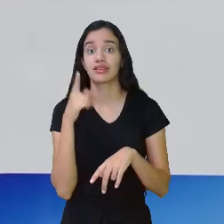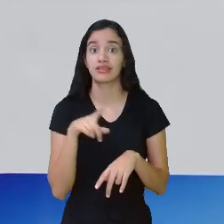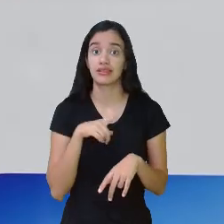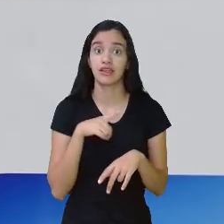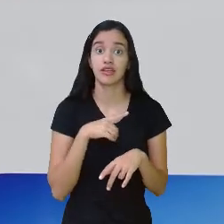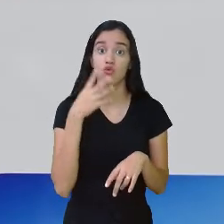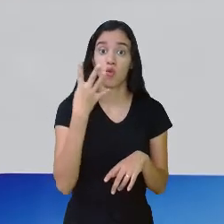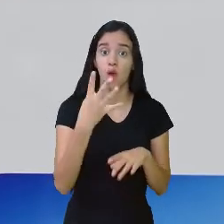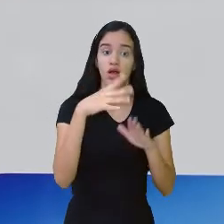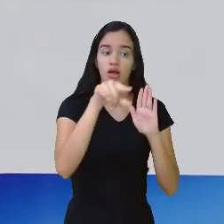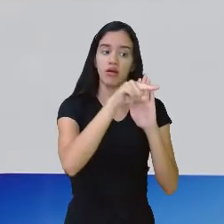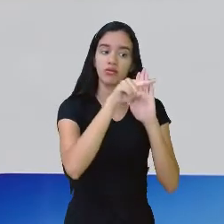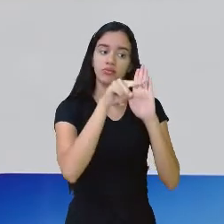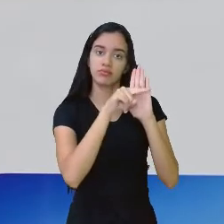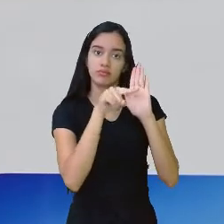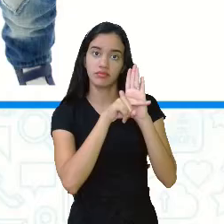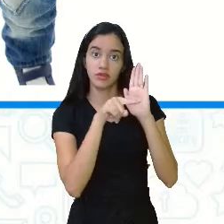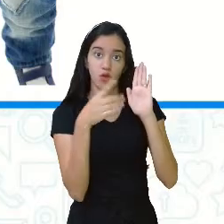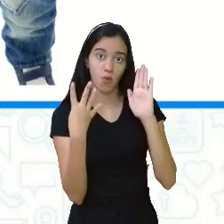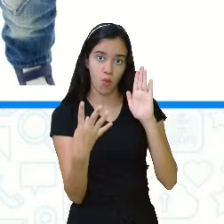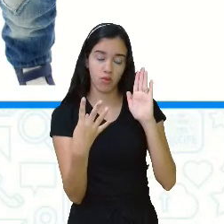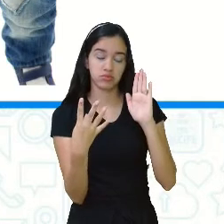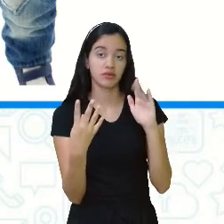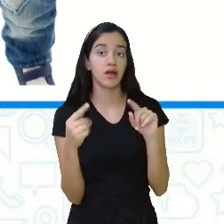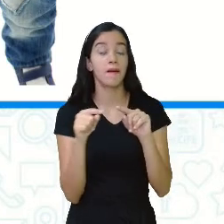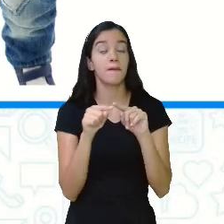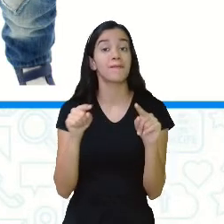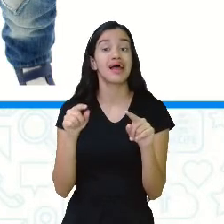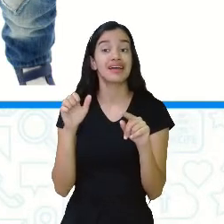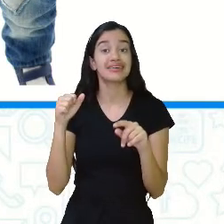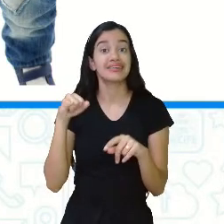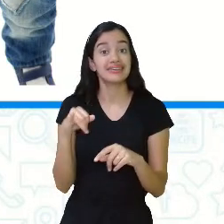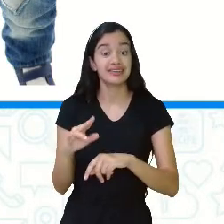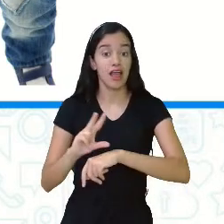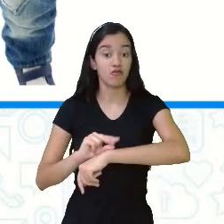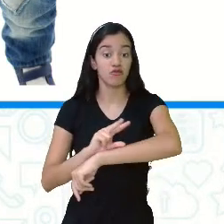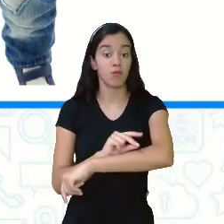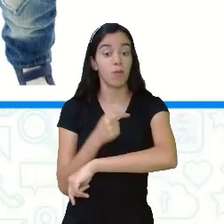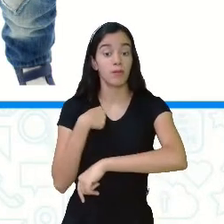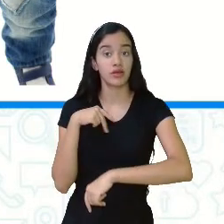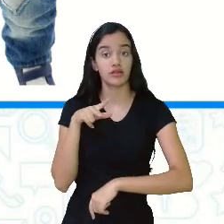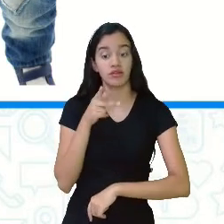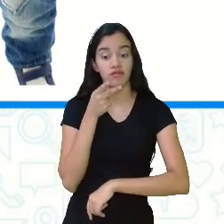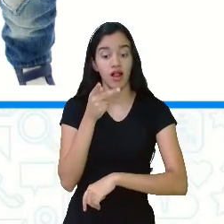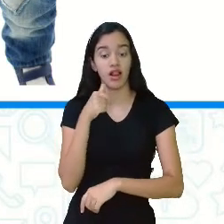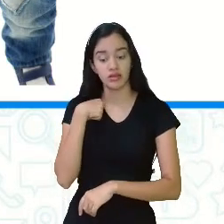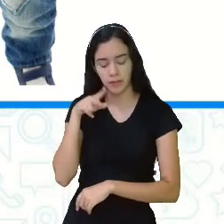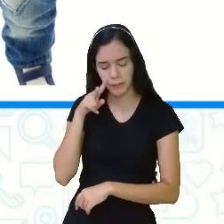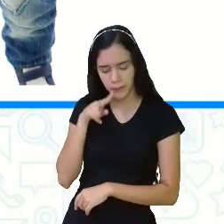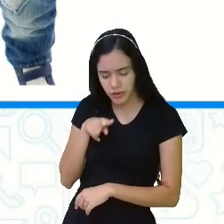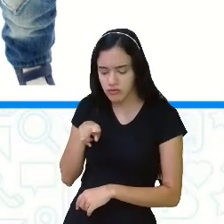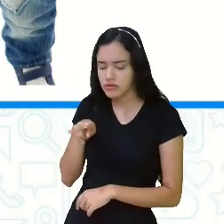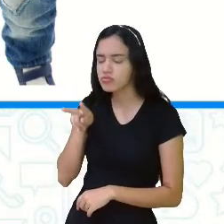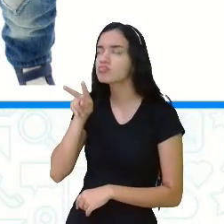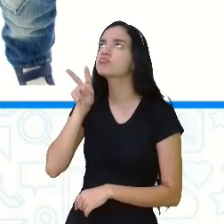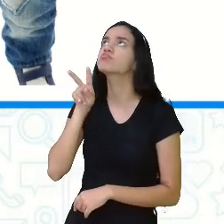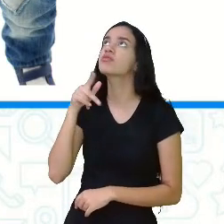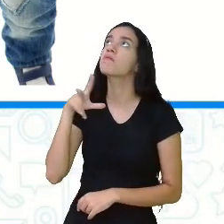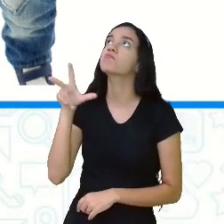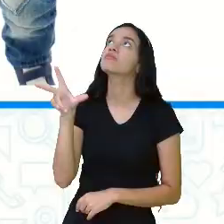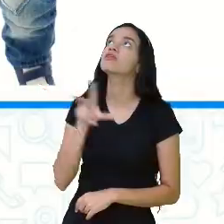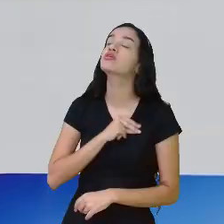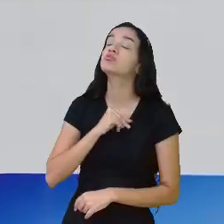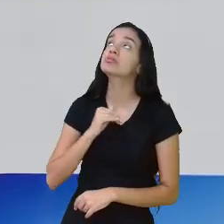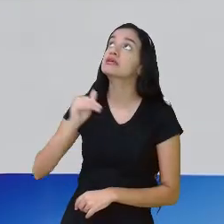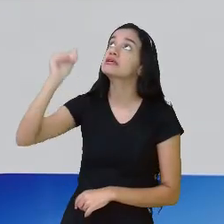4 versos. No outro, mas se formiga falasse e me visse lá do chão, ia dizer com certeza, minha nossa,